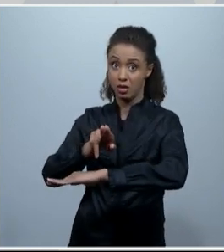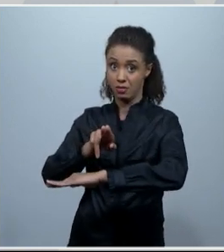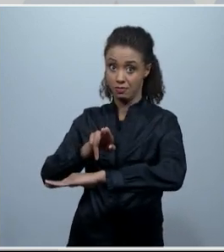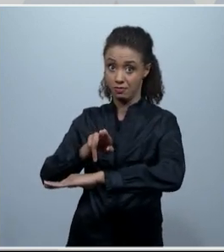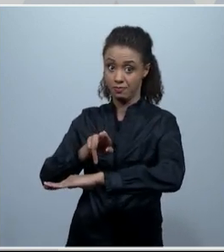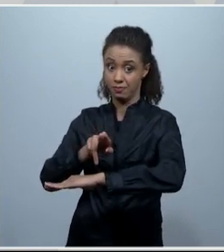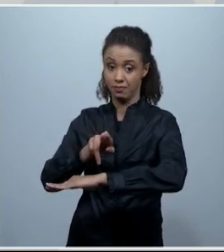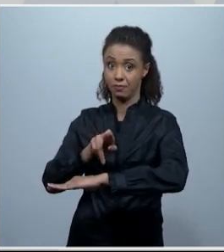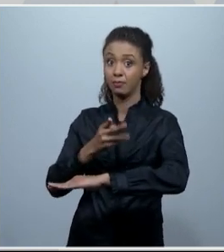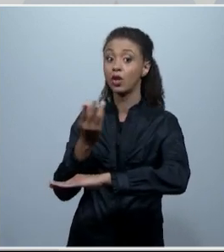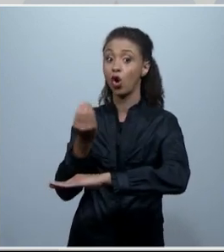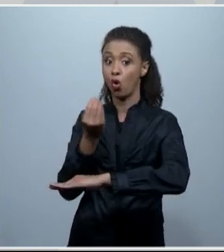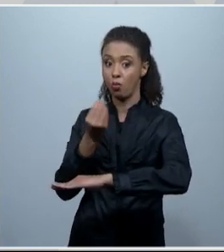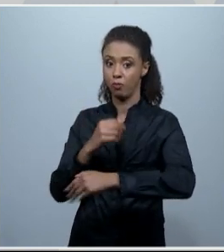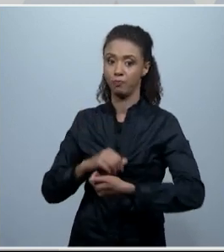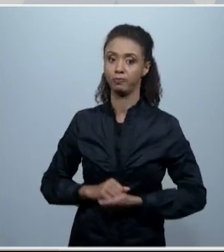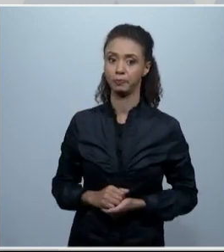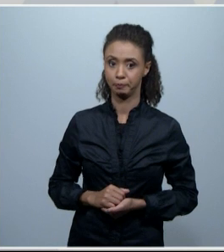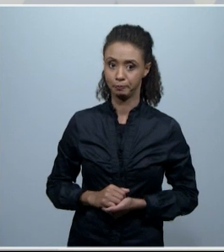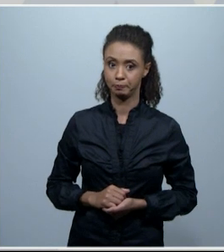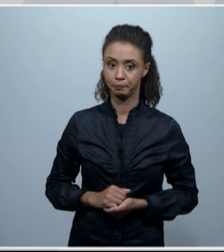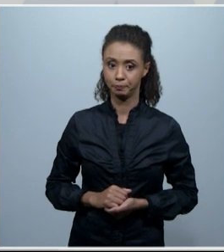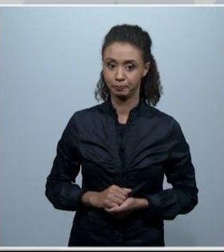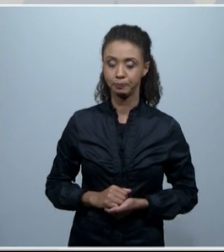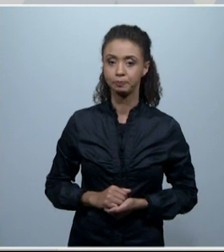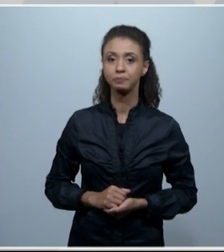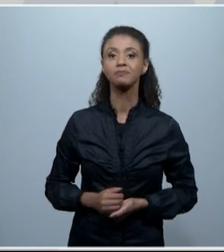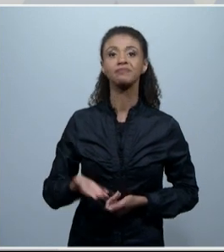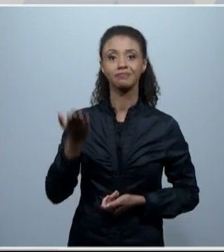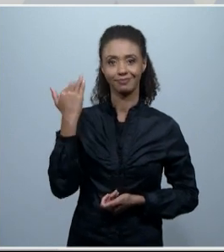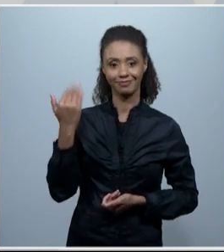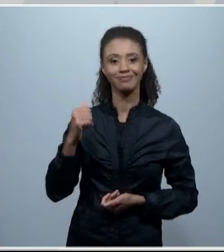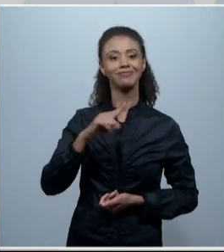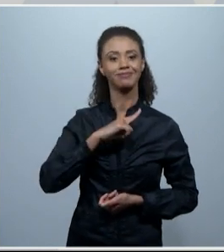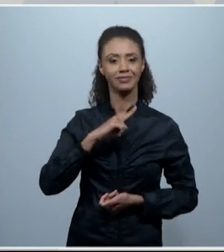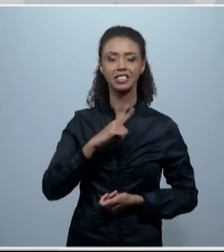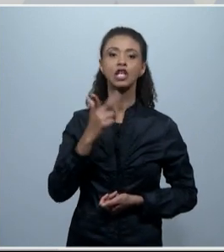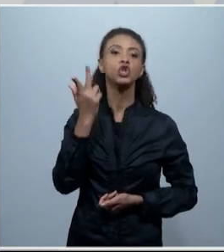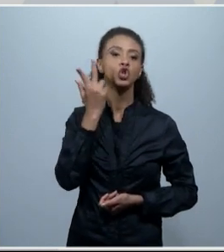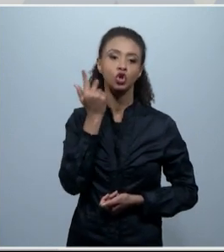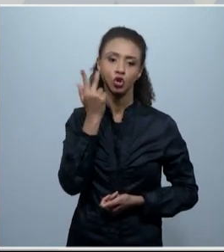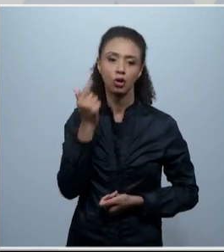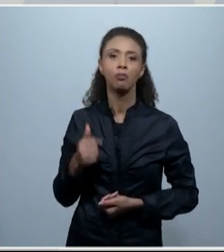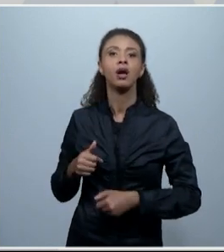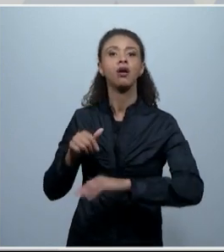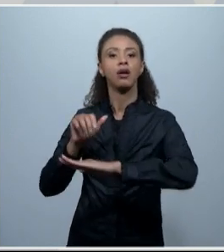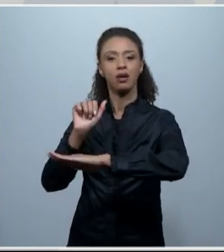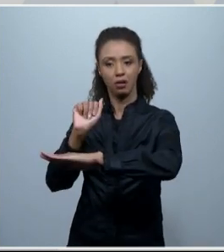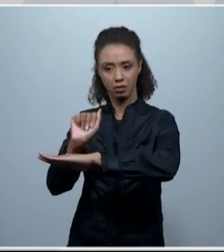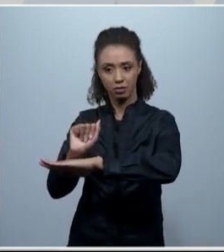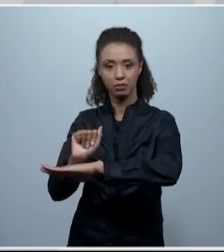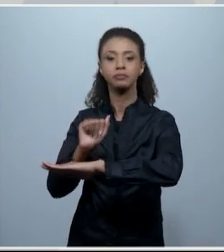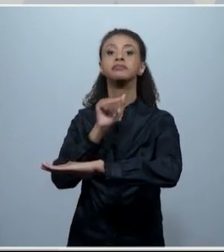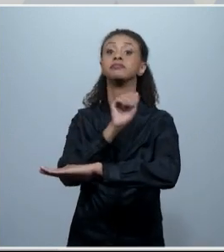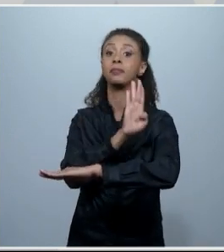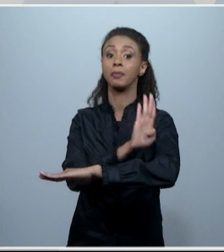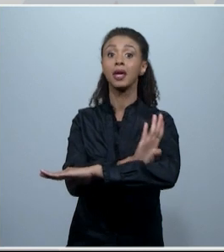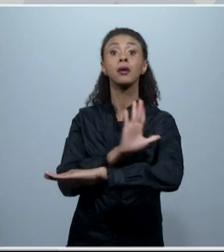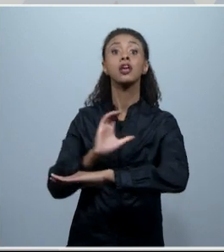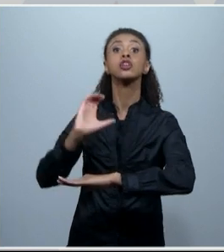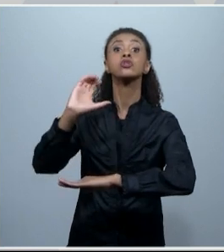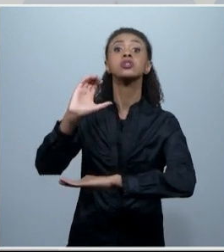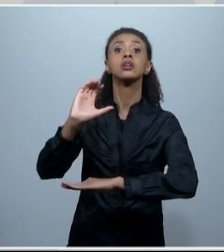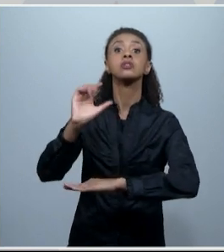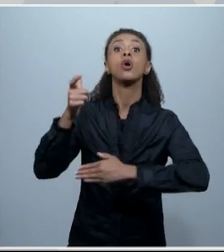ponto a ao ponto b que existe é a única a ter uma única reta por dois pontos distintos ao pontos e não tá nessa